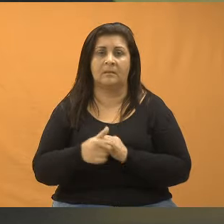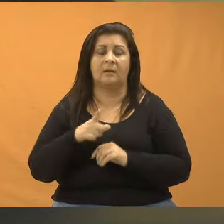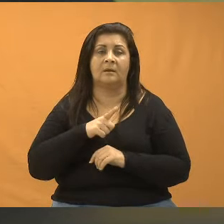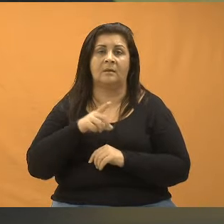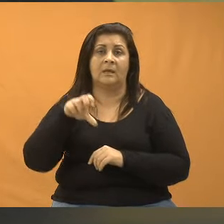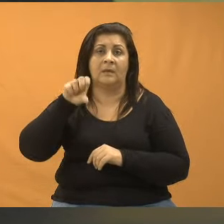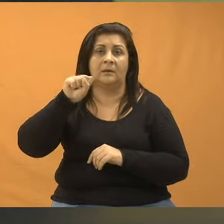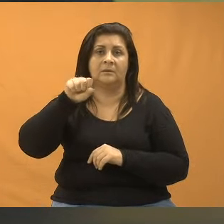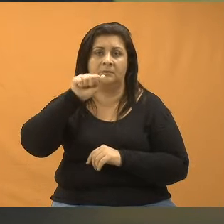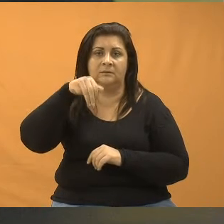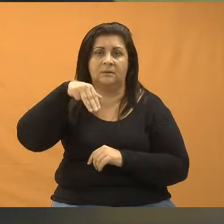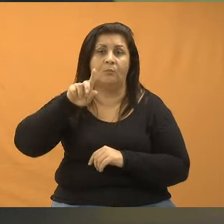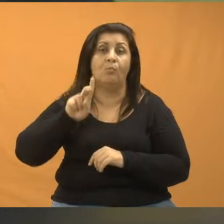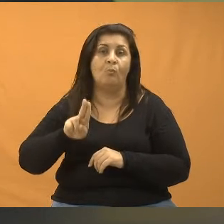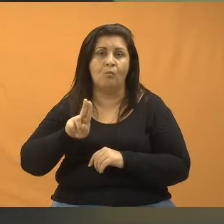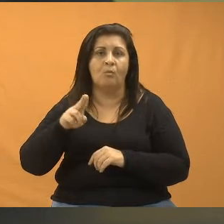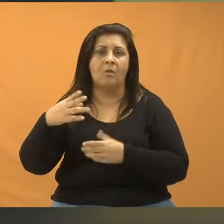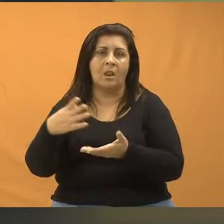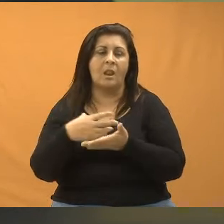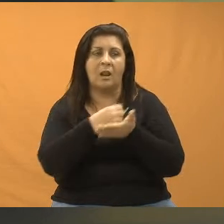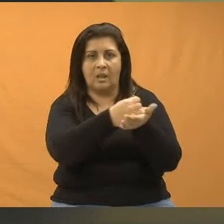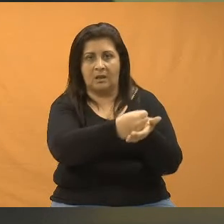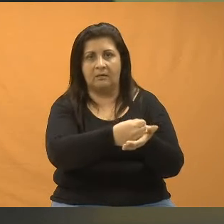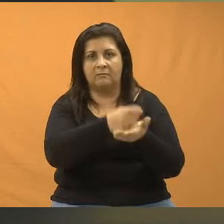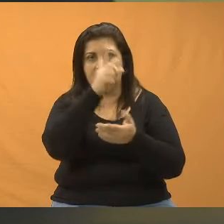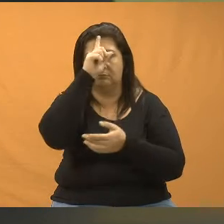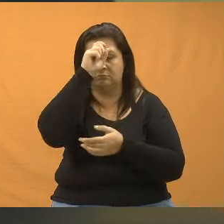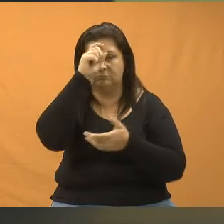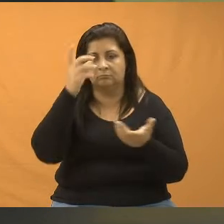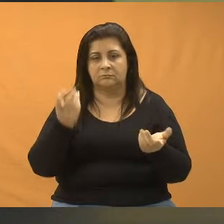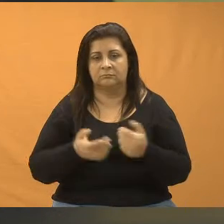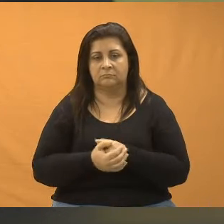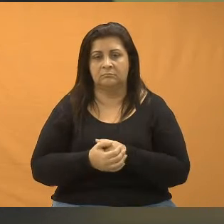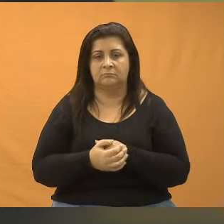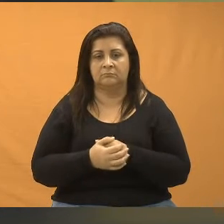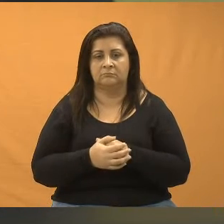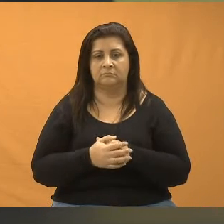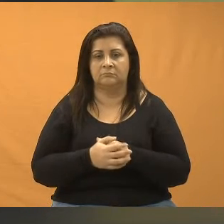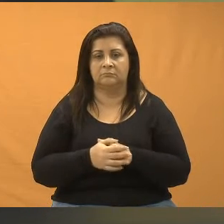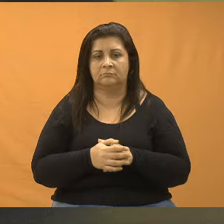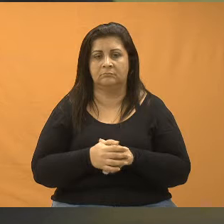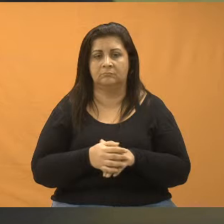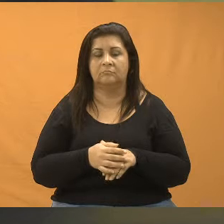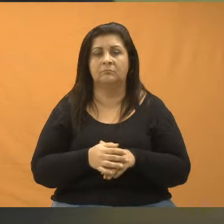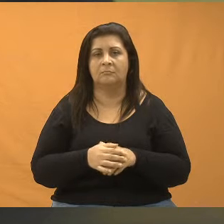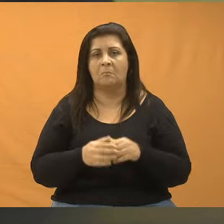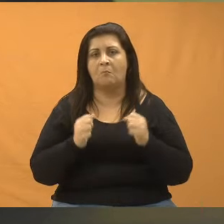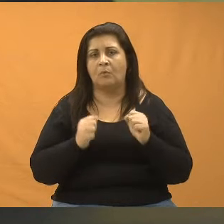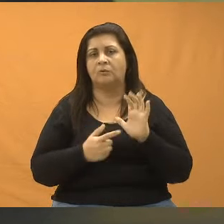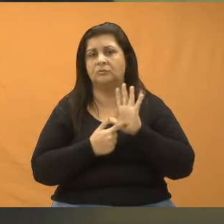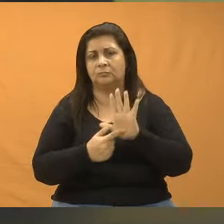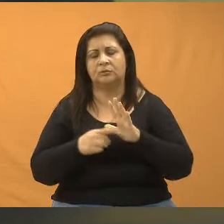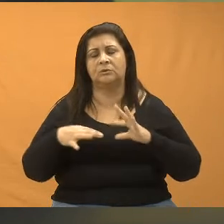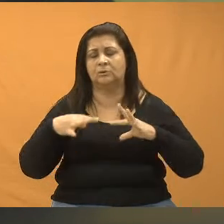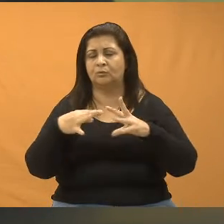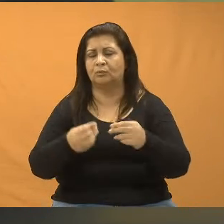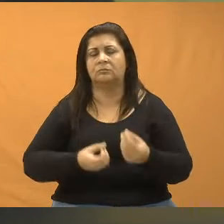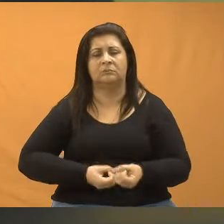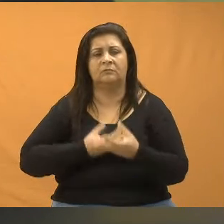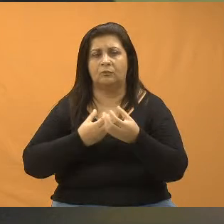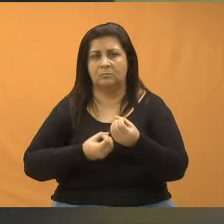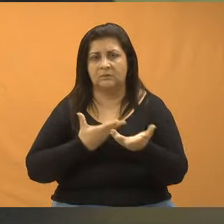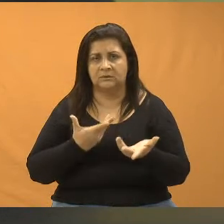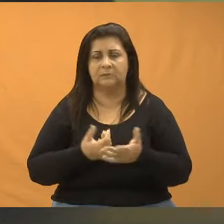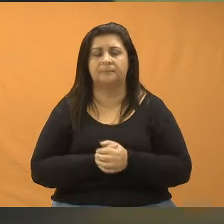SAMU preferencialmente leva para a Santa Casa, né? Então, a gente pode abrir todos esses dados, né? Abrir as fontes